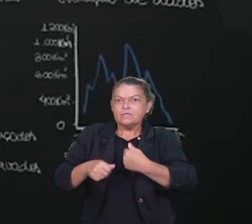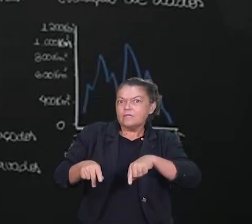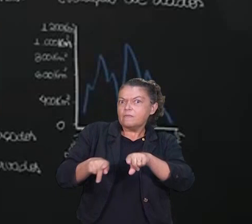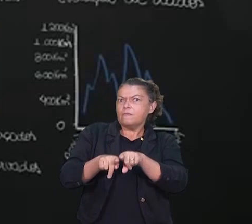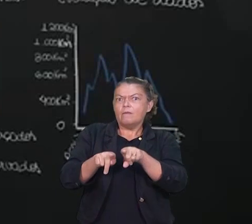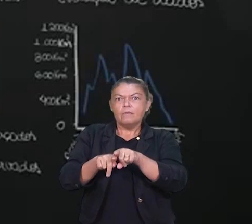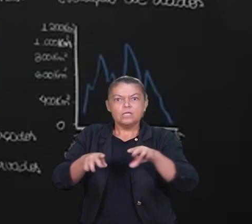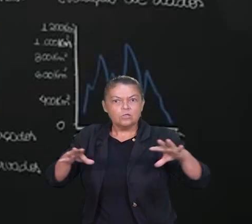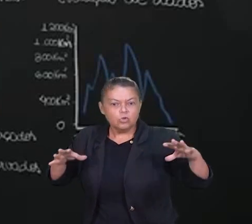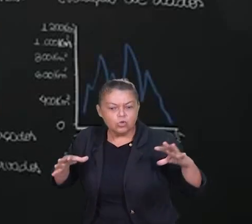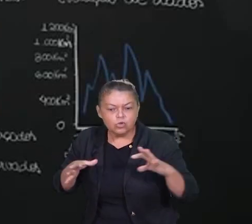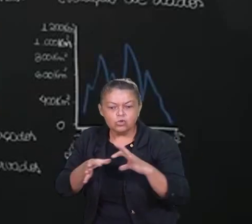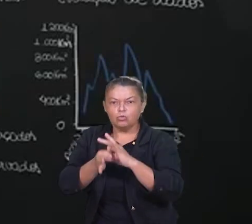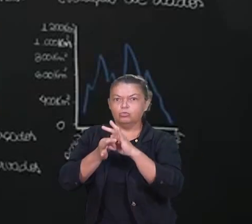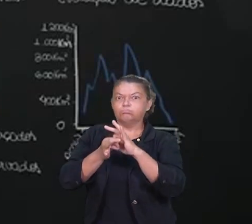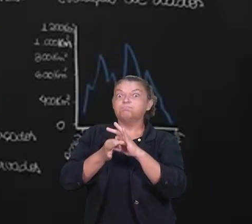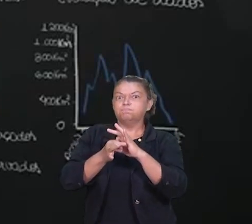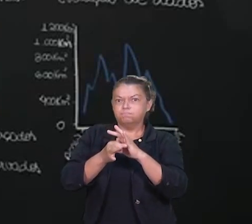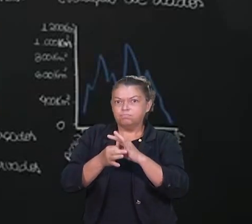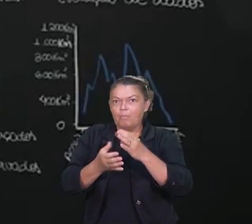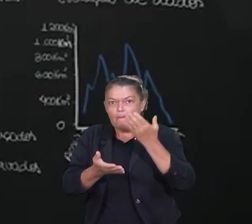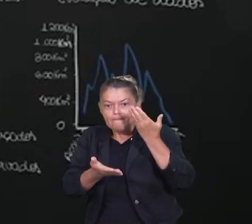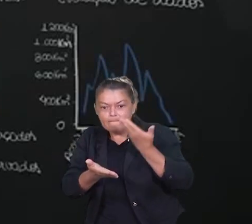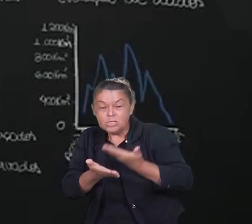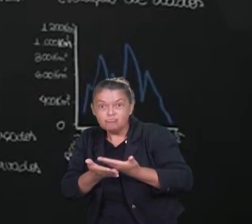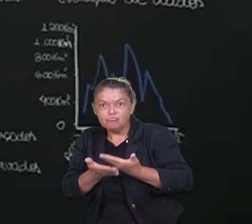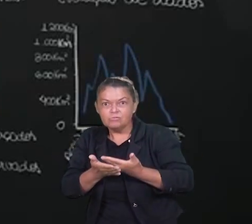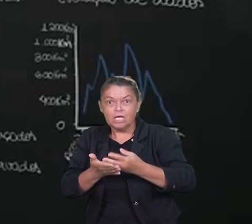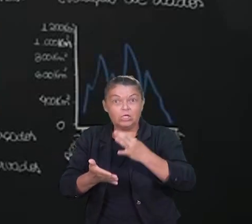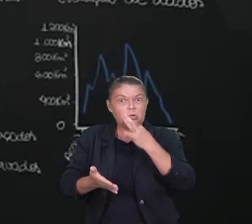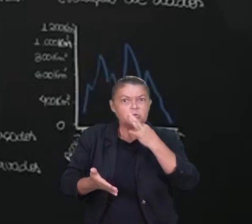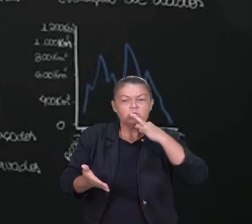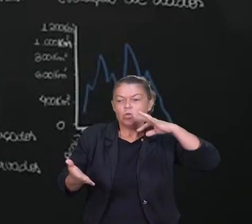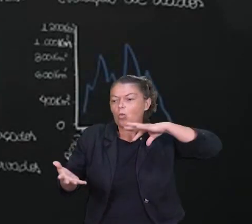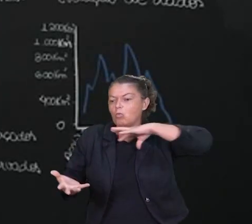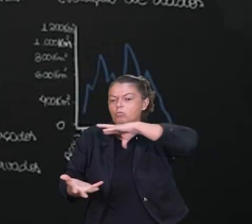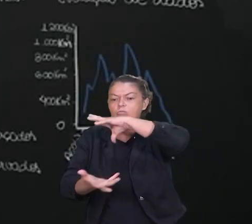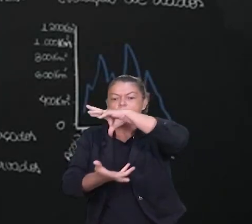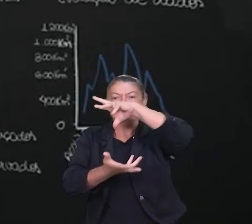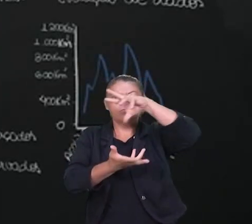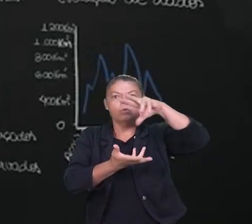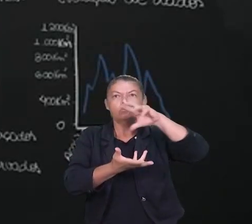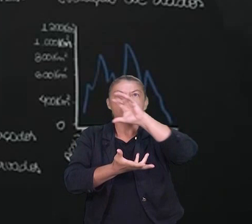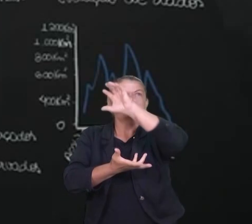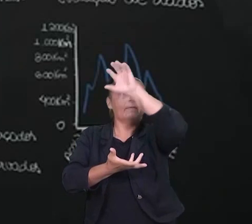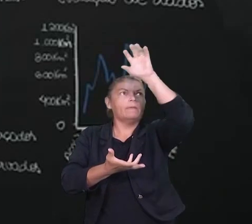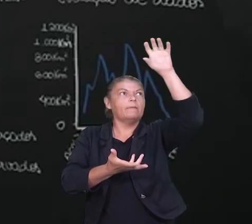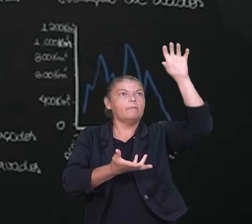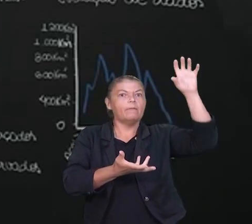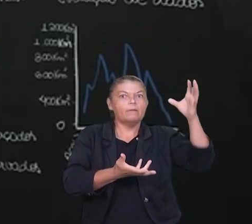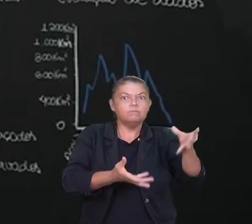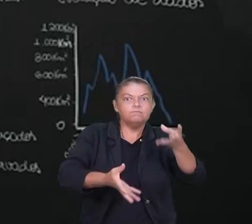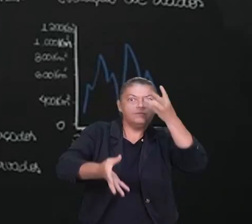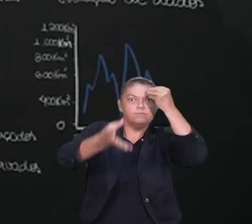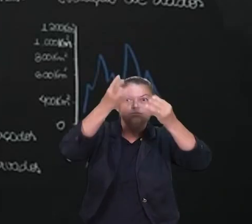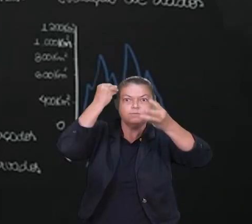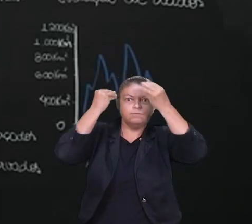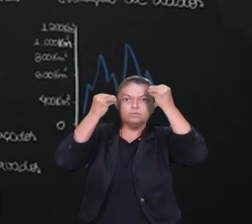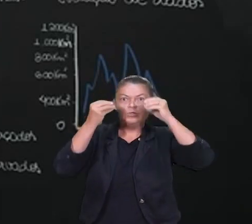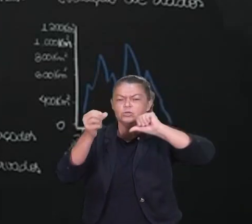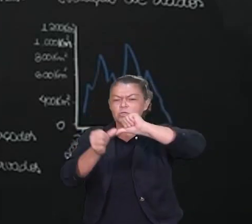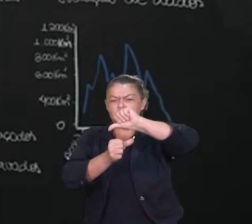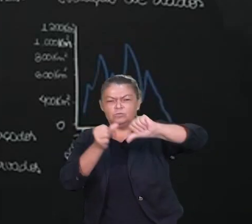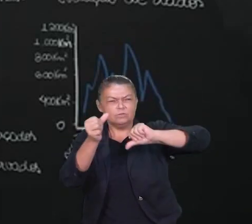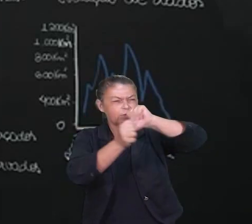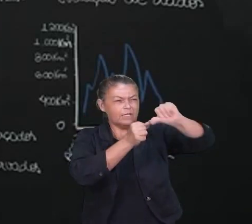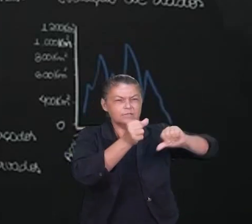para conhecer o mundo. A geografia é isso, não é? A ciência do mundo. É a análise de todas as modificações